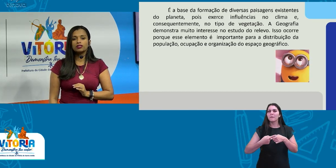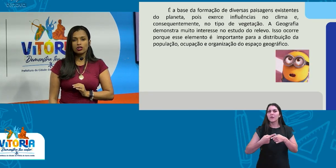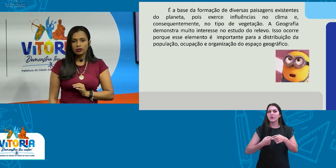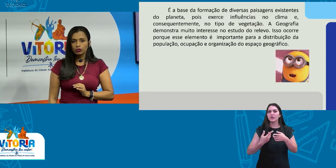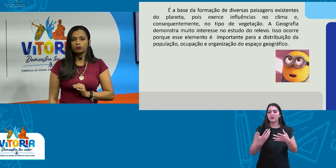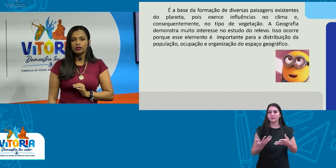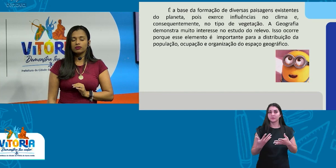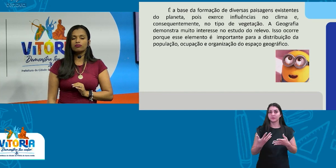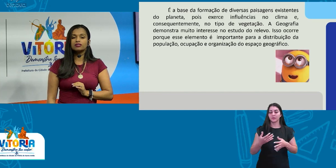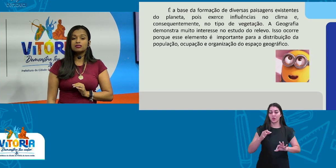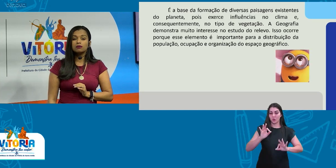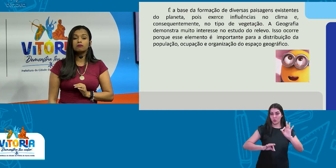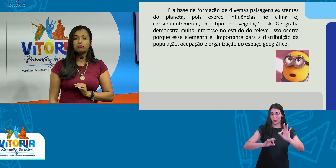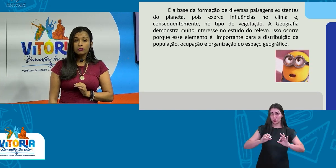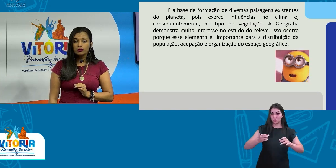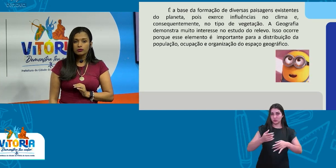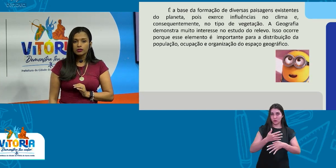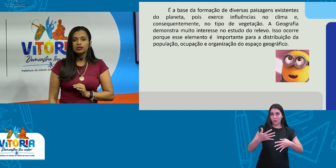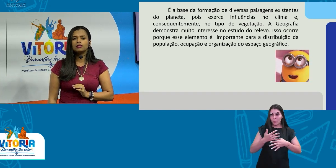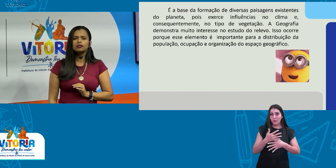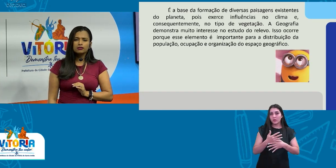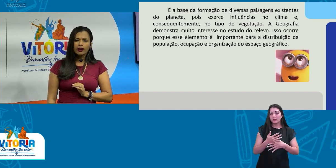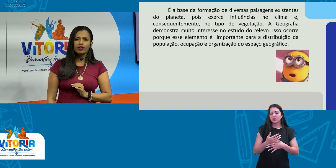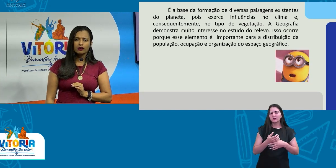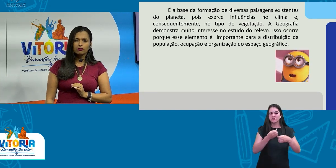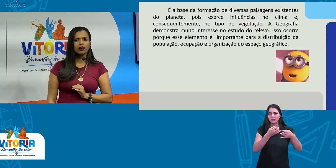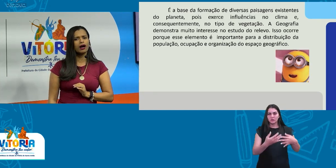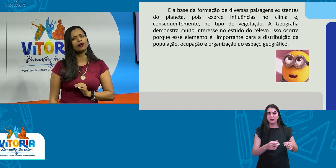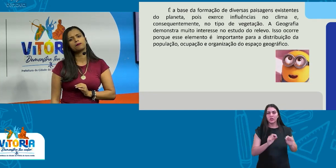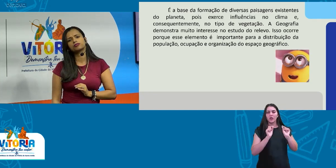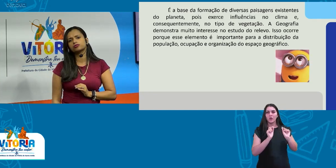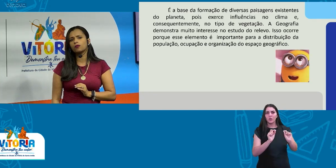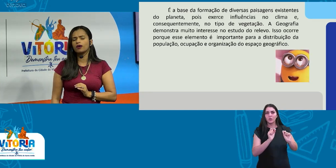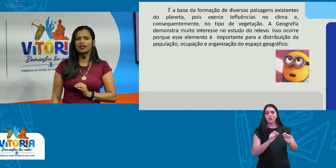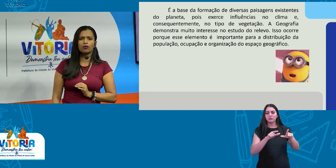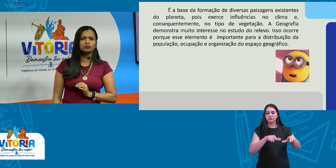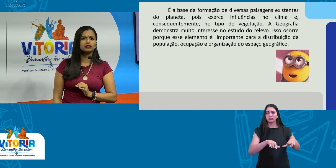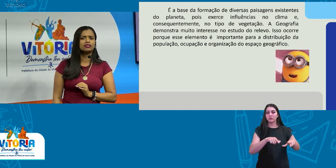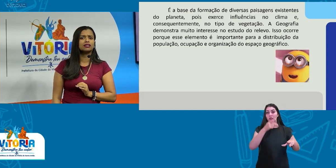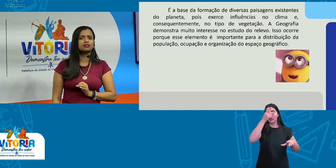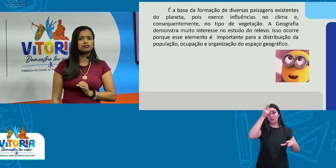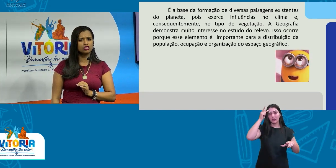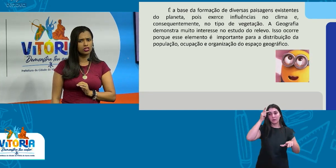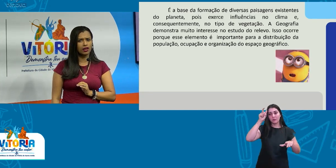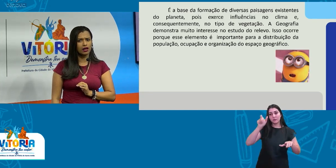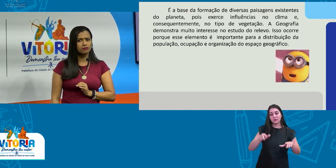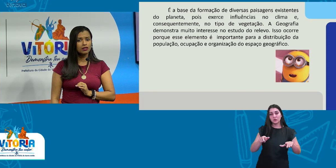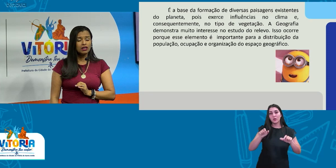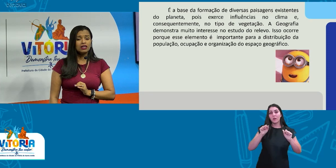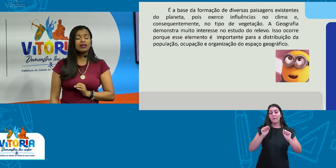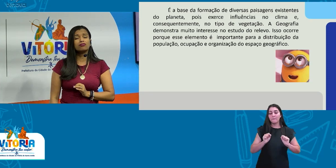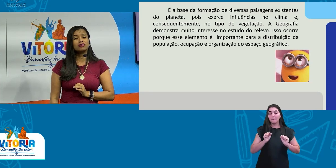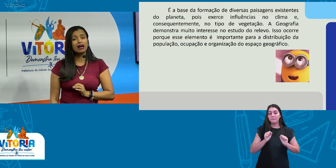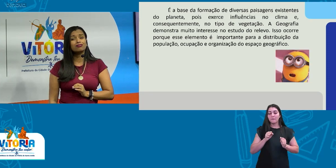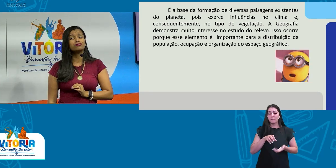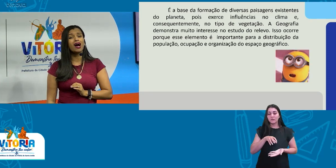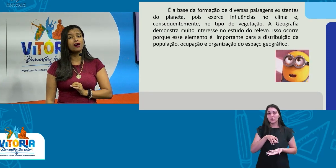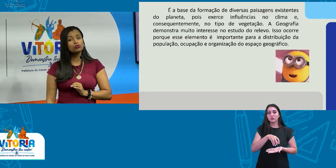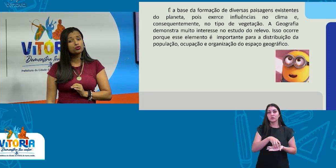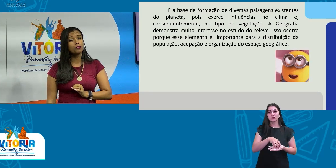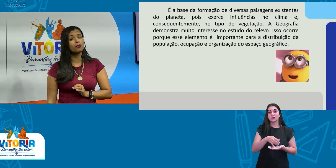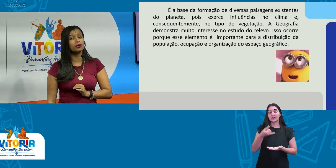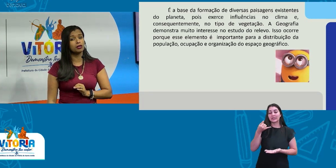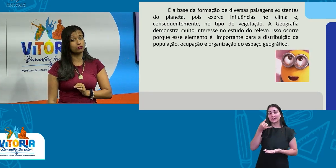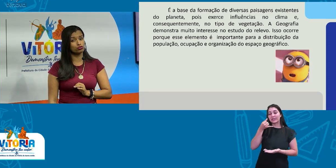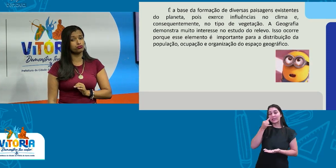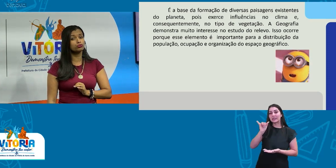Um planejamento urbano, ele vai dizer muito em que terreno aquela pessoa ou aquela comunidade ela tem que se instalar. E evitar